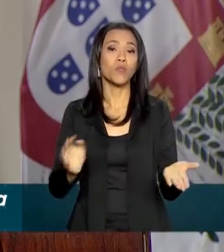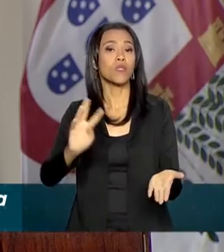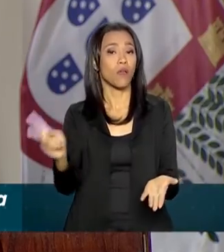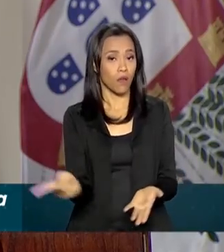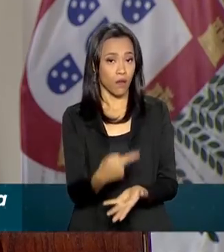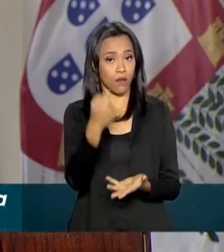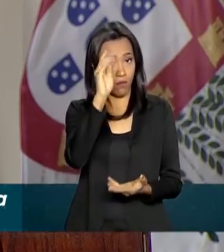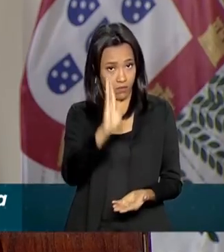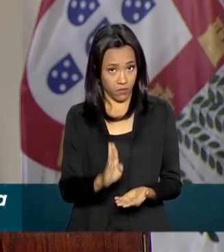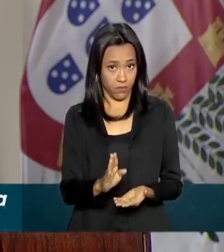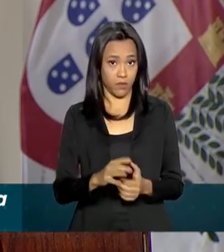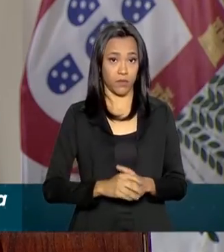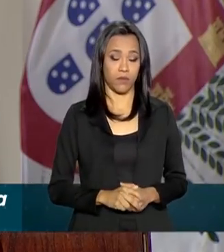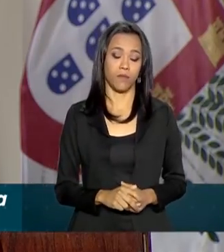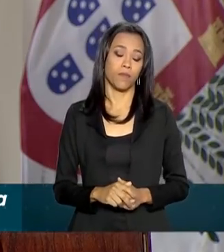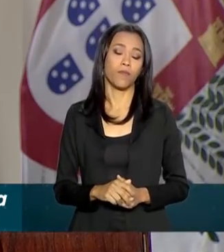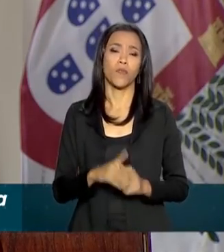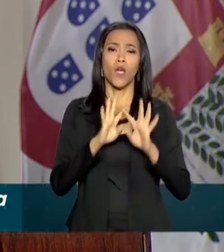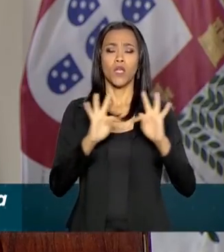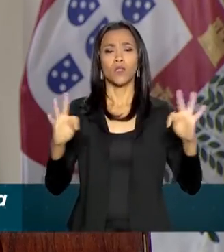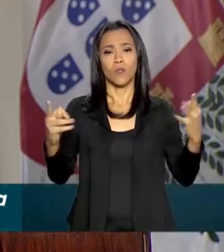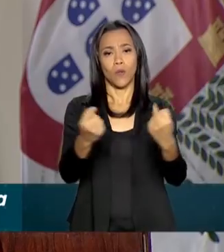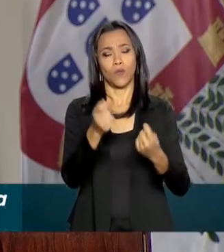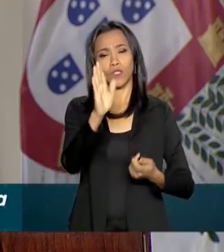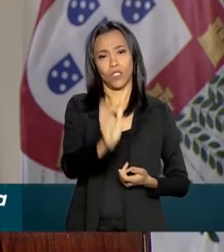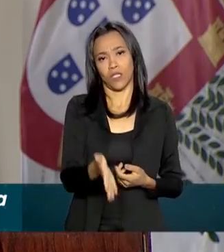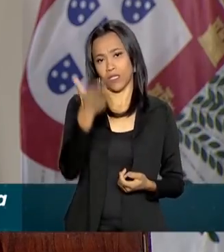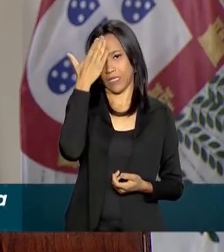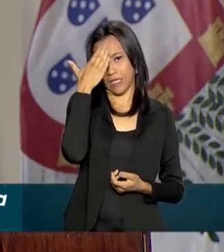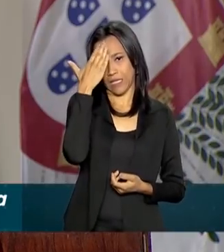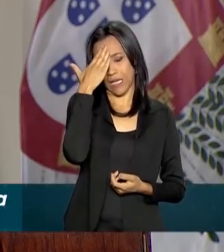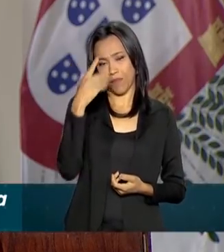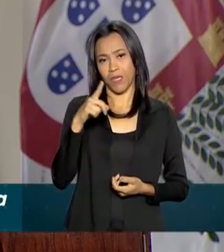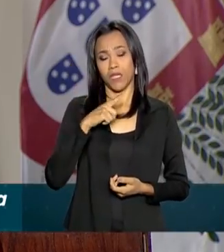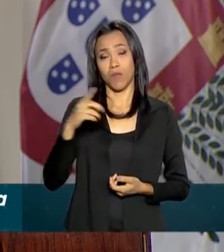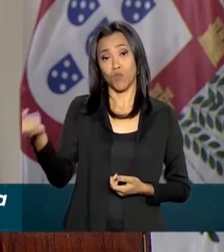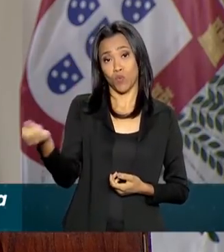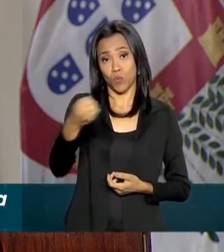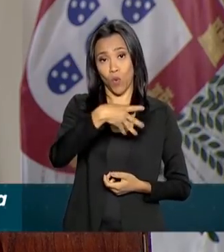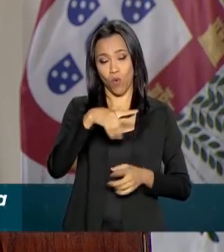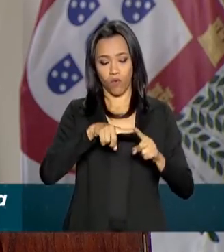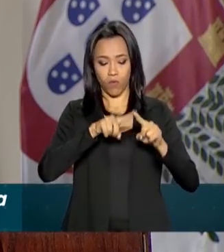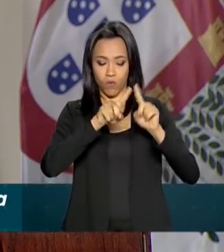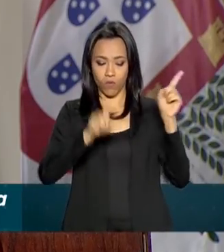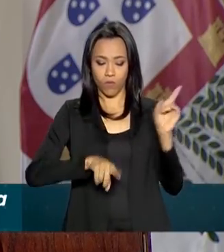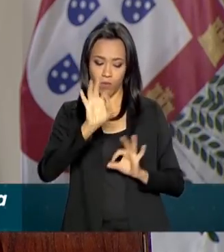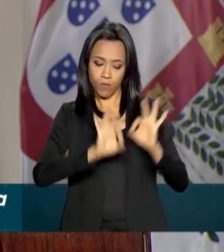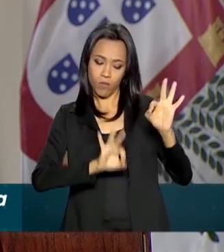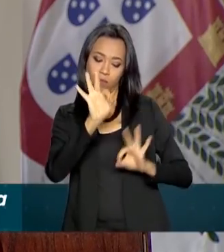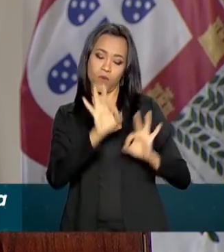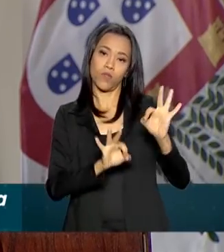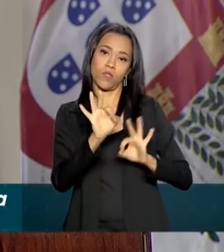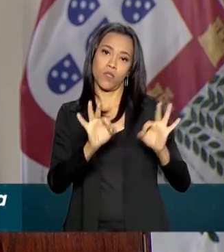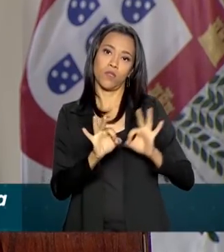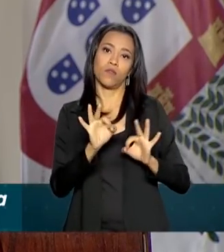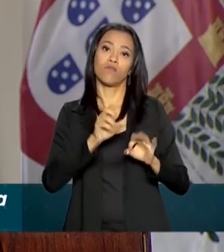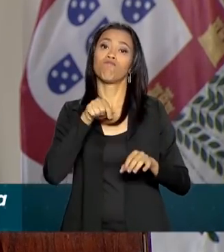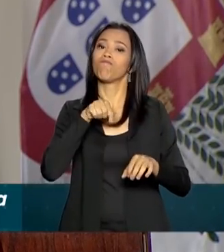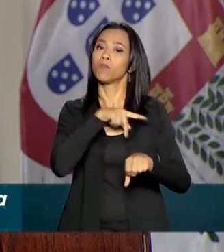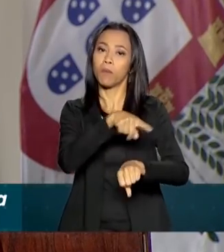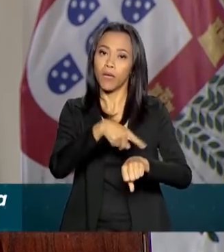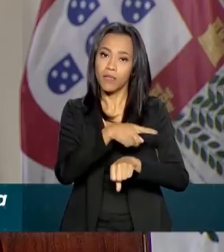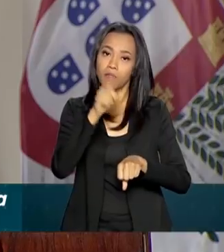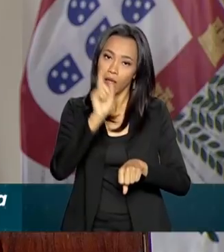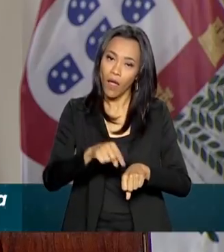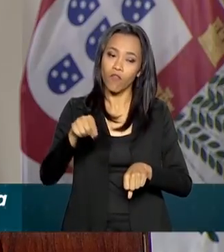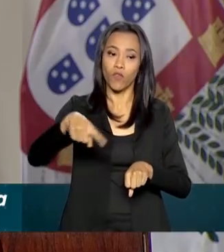brasil todos sabem temos um novo projeto de nação esse projeto foi escolhido pelos